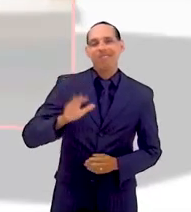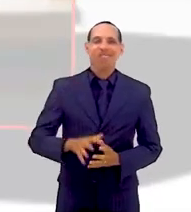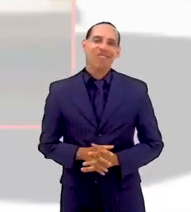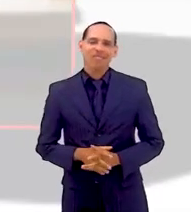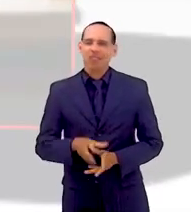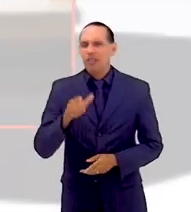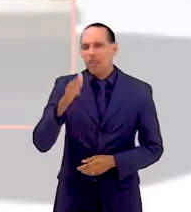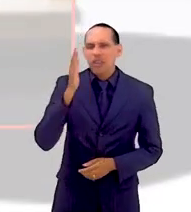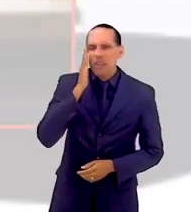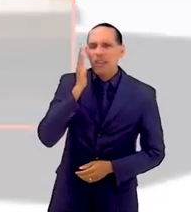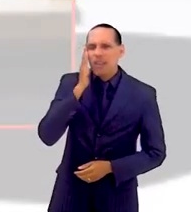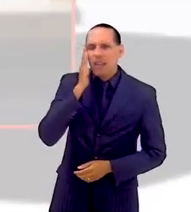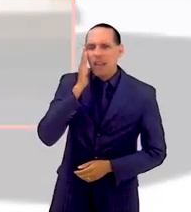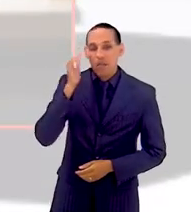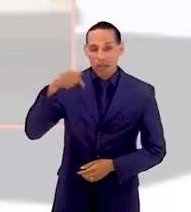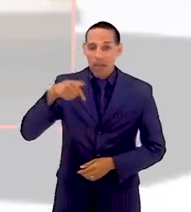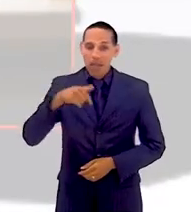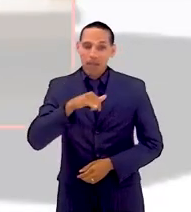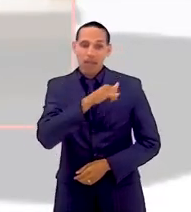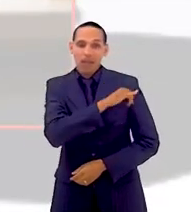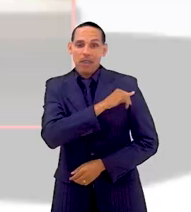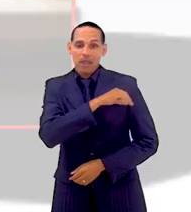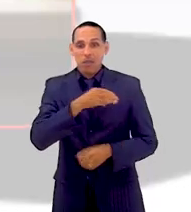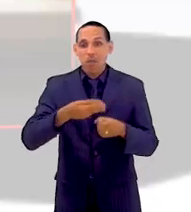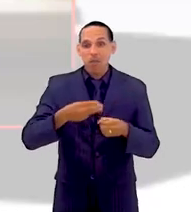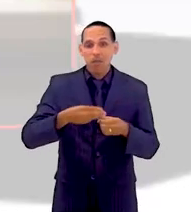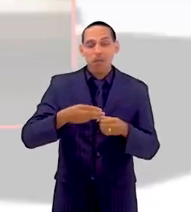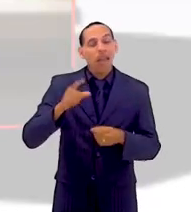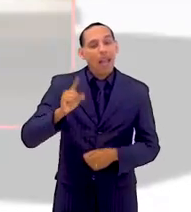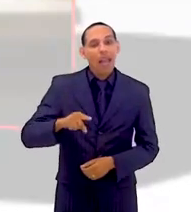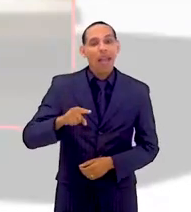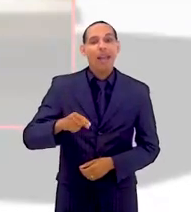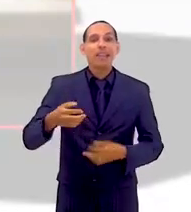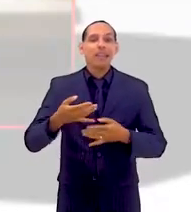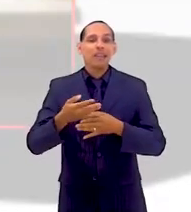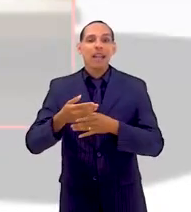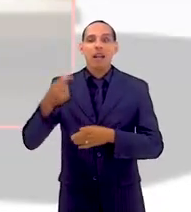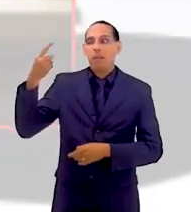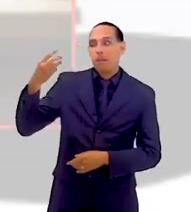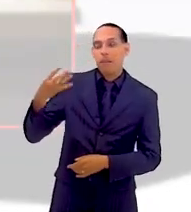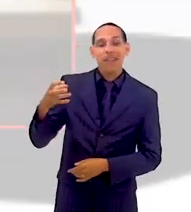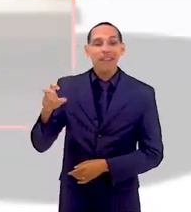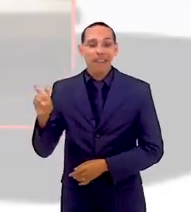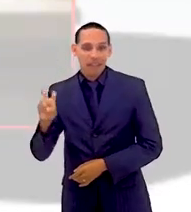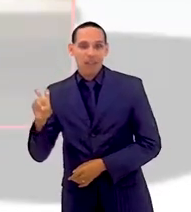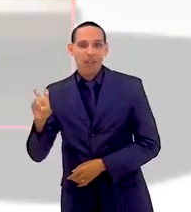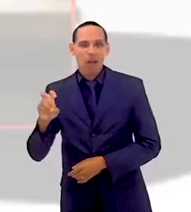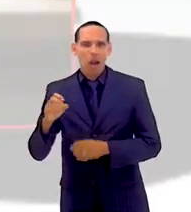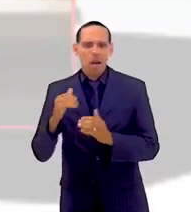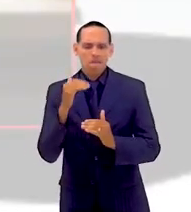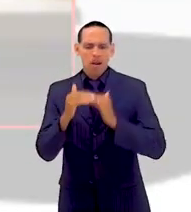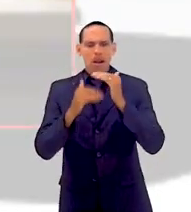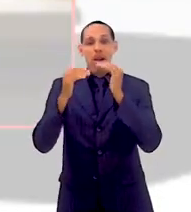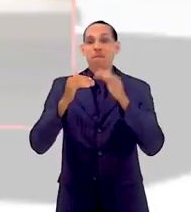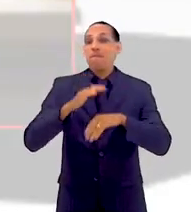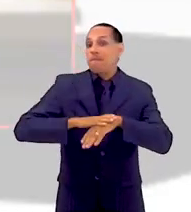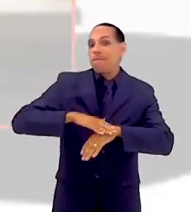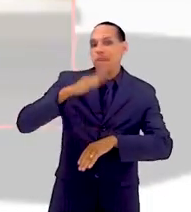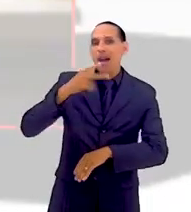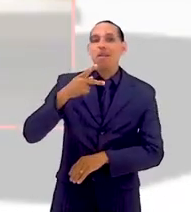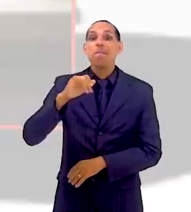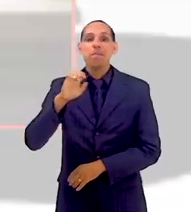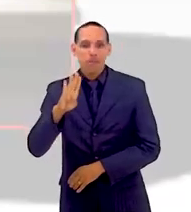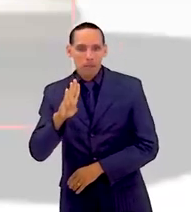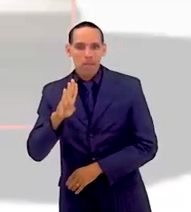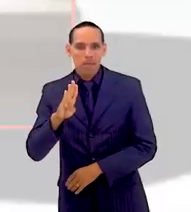Olá! Você sabia que o município do Rio está entre as 5 cidades que tiveram o maior crescimento do PIB do